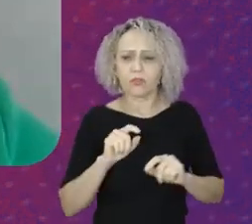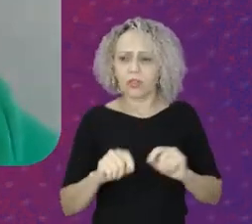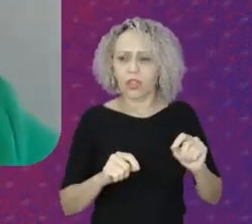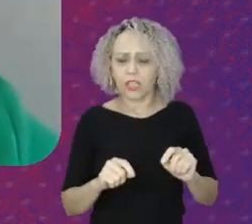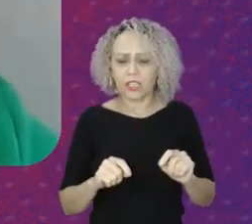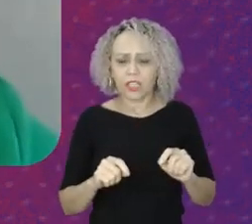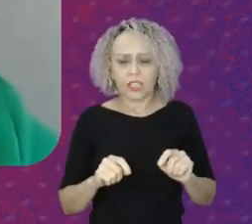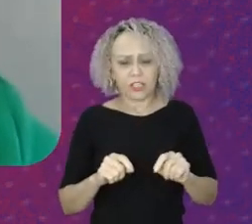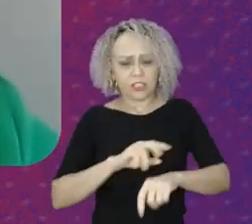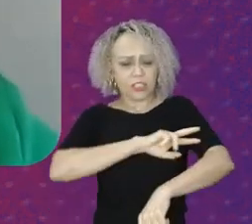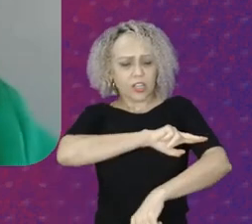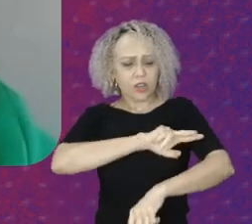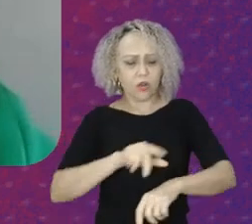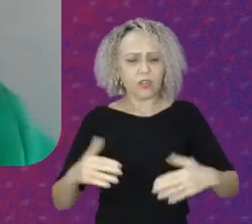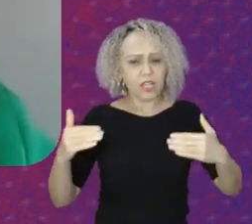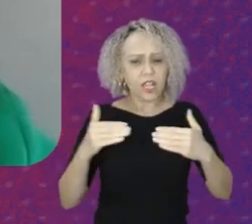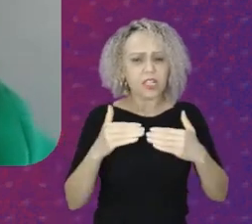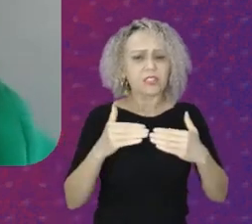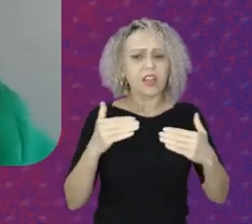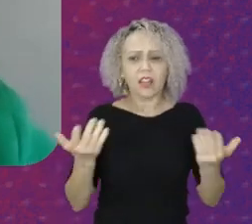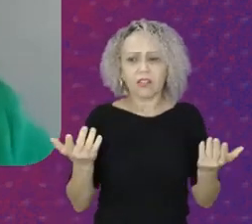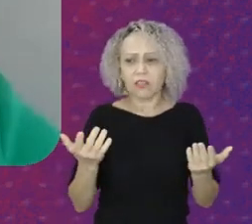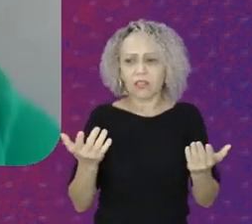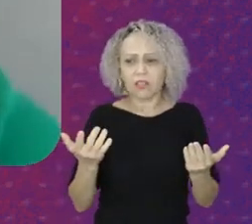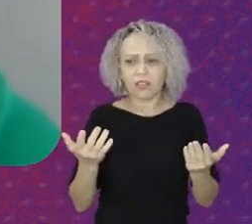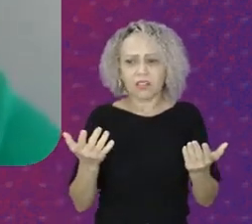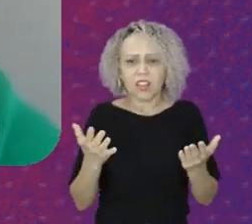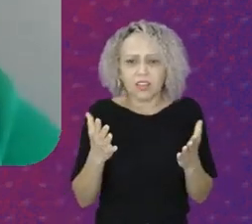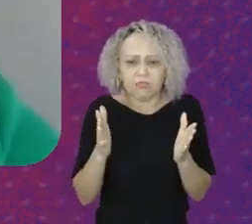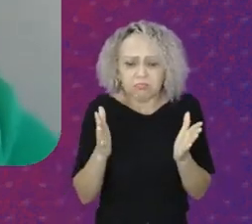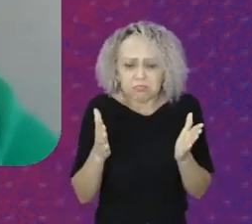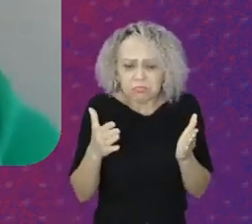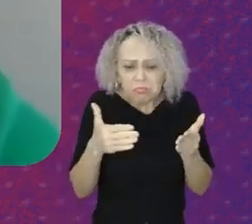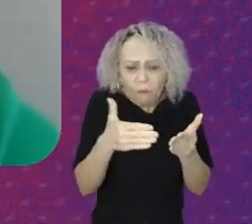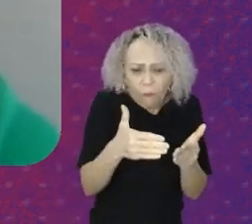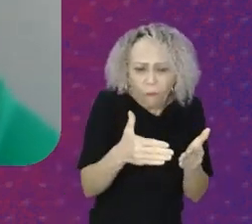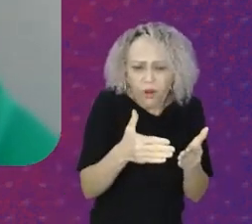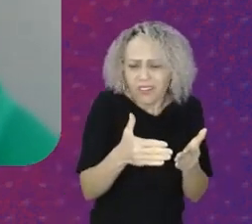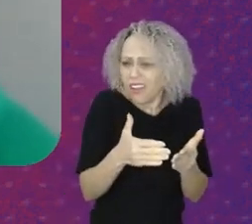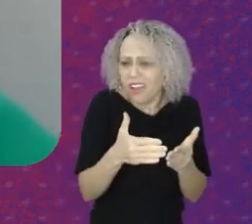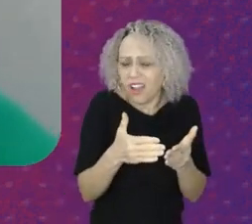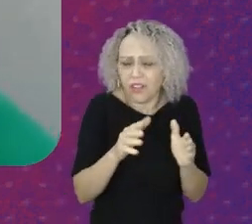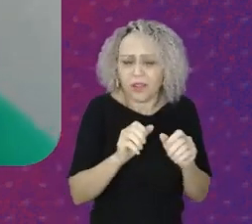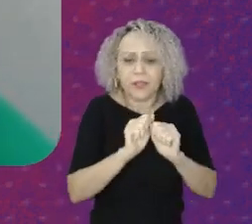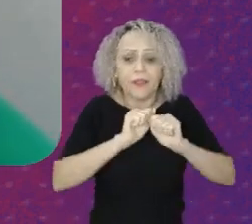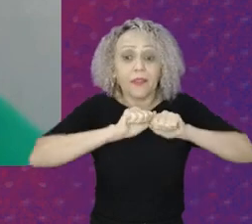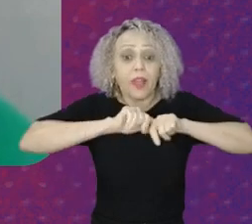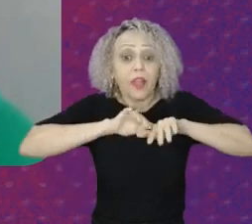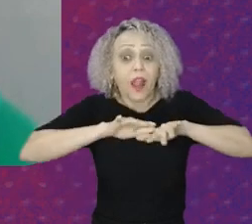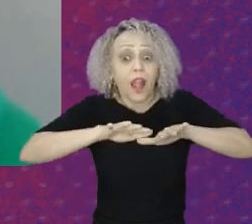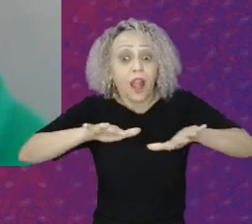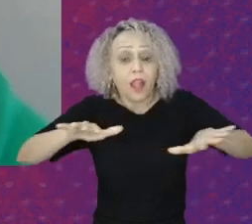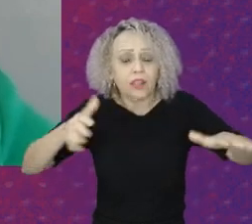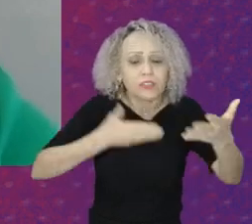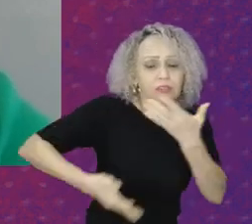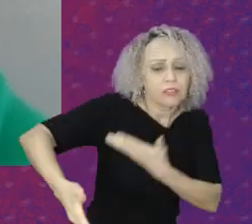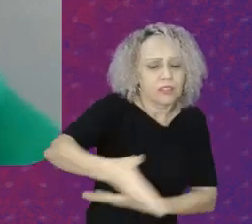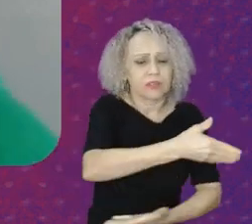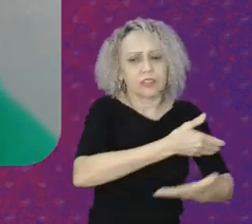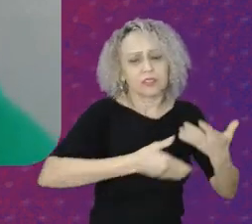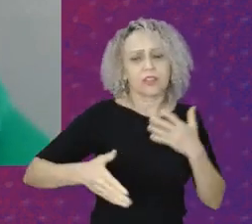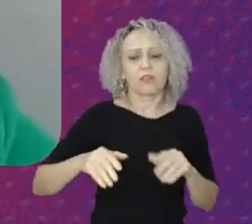de igualdade racial, ela não pode estar só numa caixinha, num gueto. ela precisa de fato ser transversal, ela